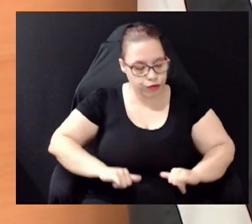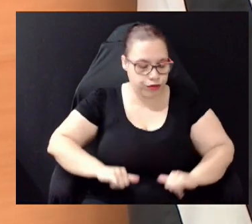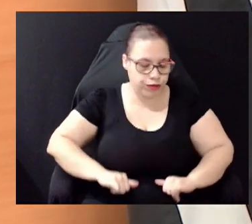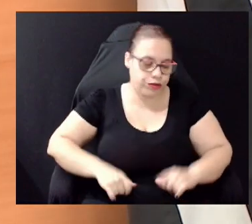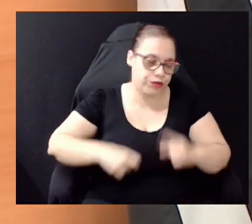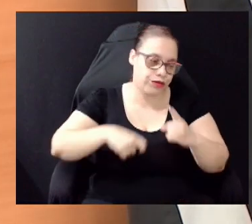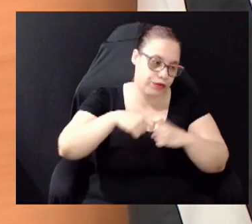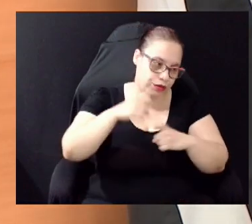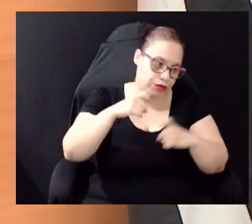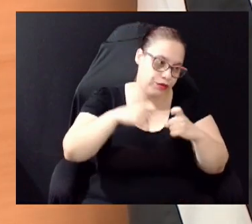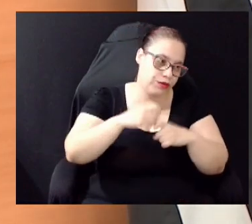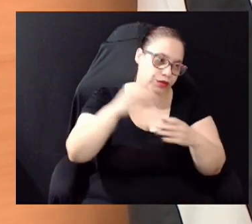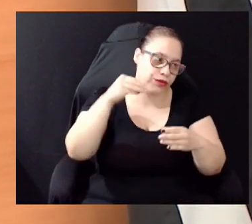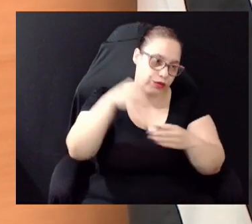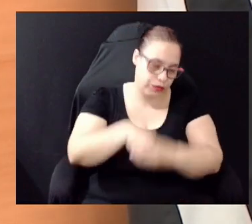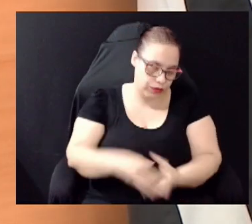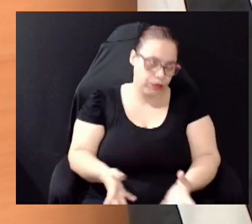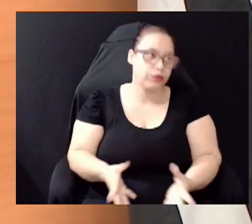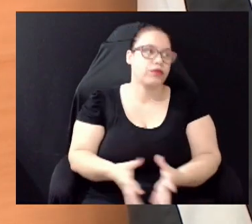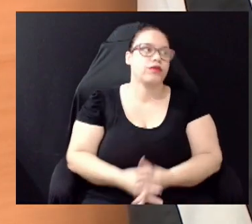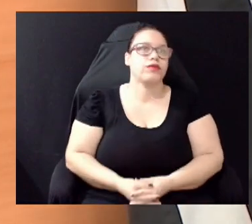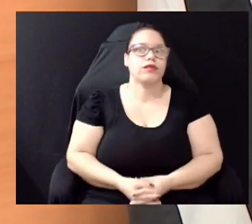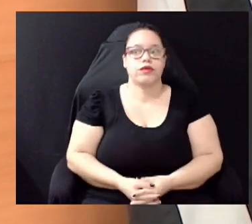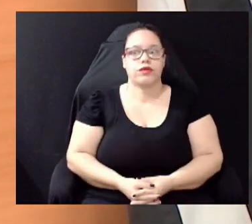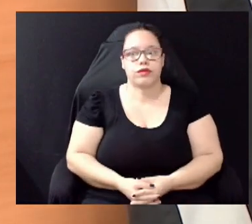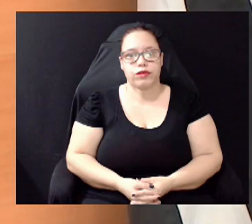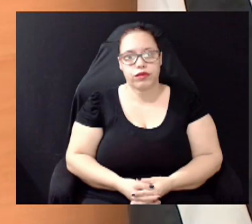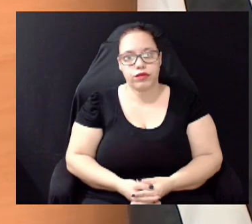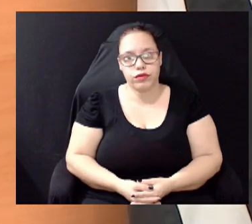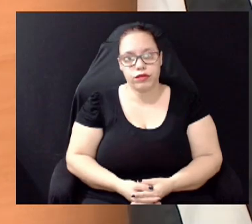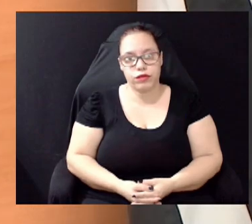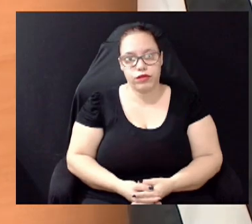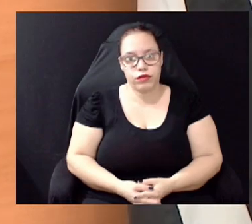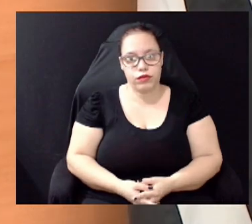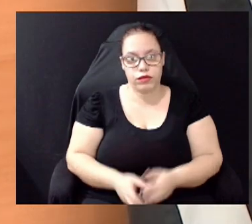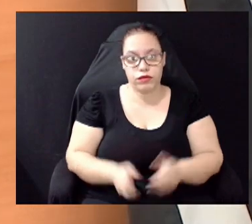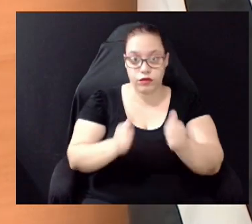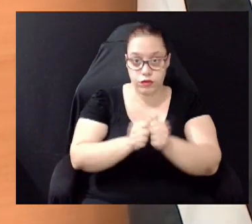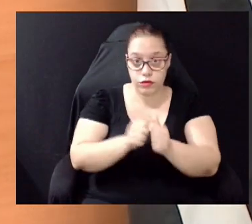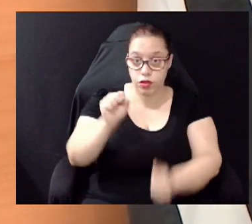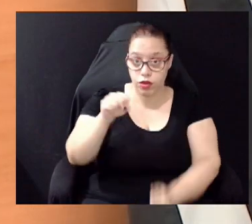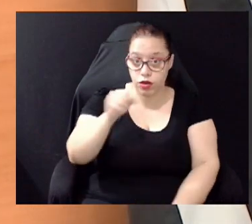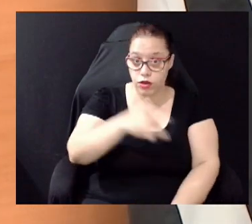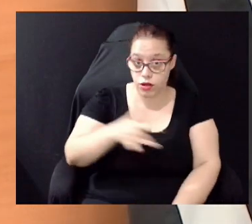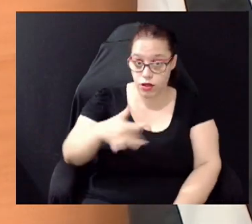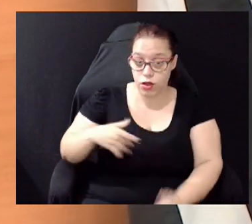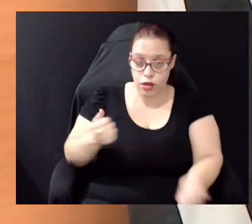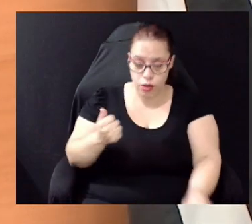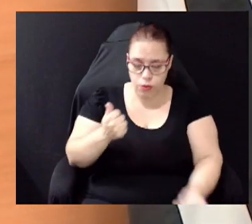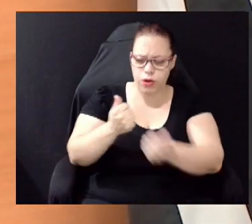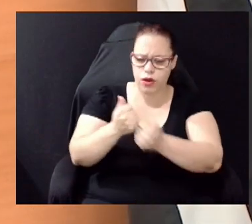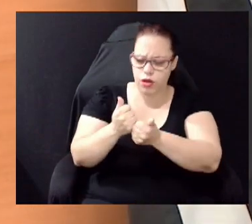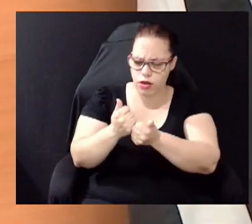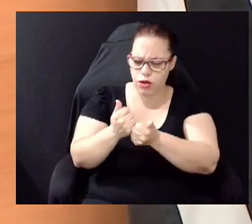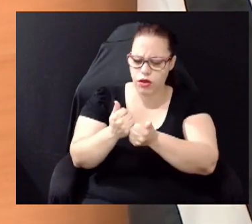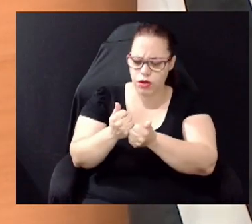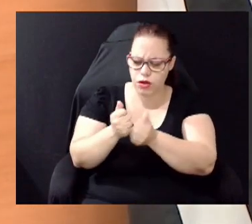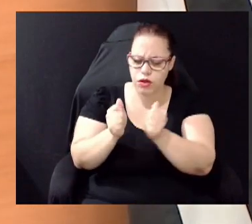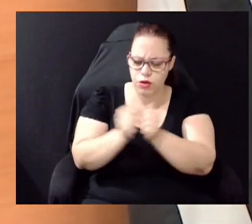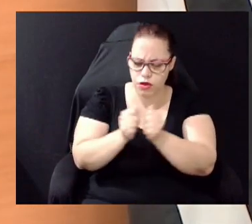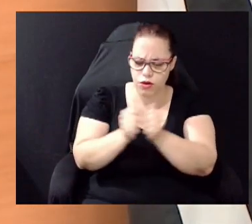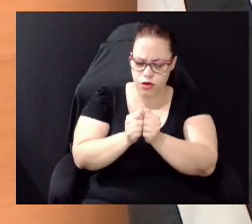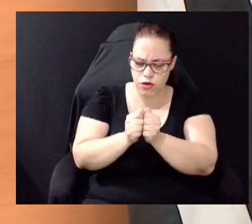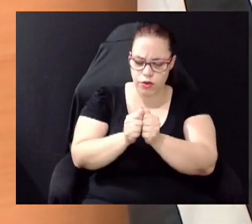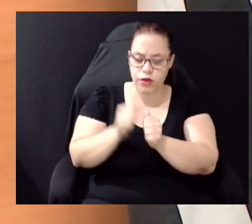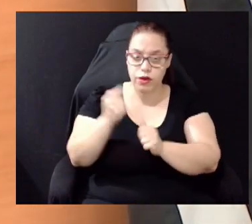Então, acho que é fazer um levante, junto-se, o Sim Saúde está aí, apoia, vamos para cima junto. Acho que o STU, que tem um